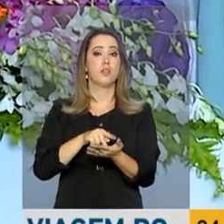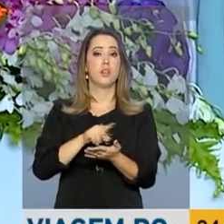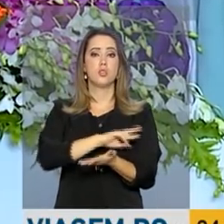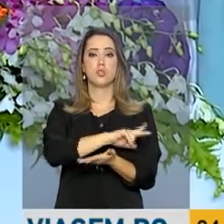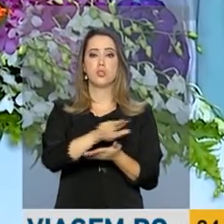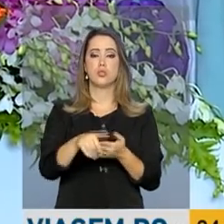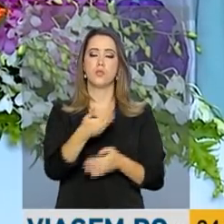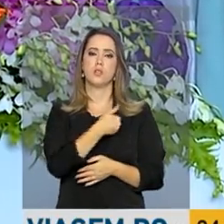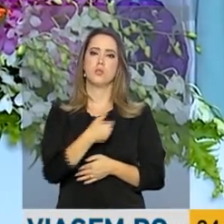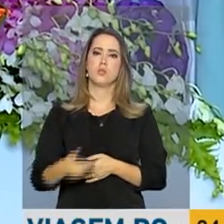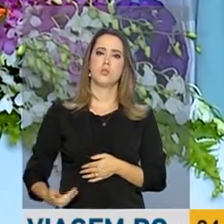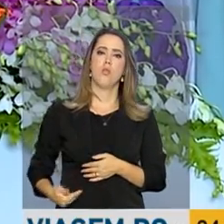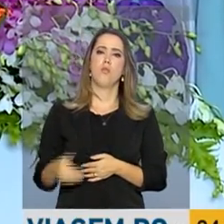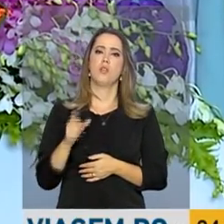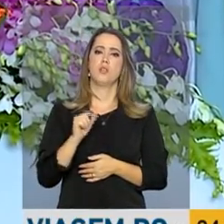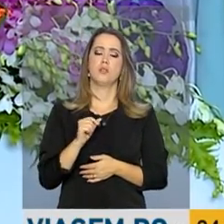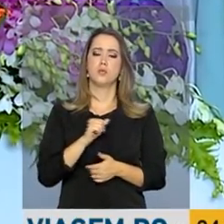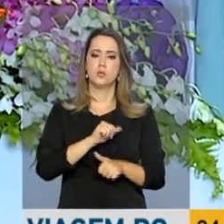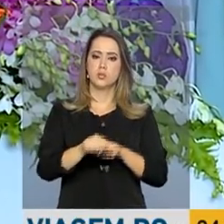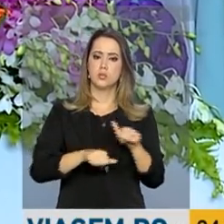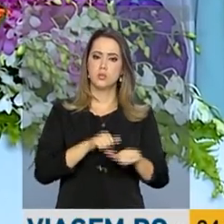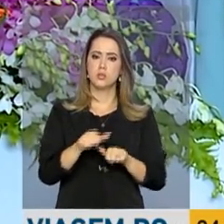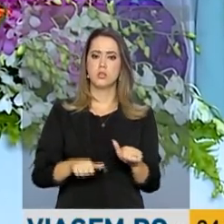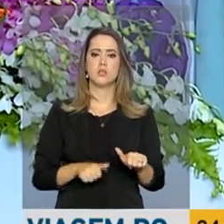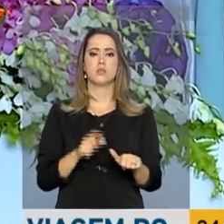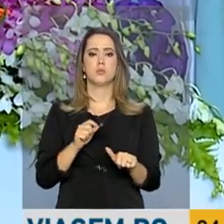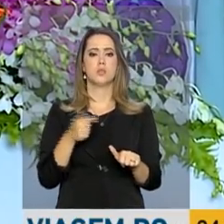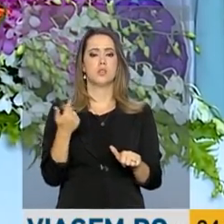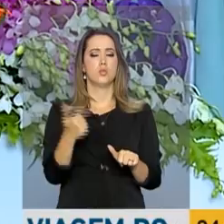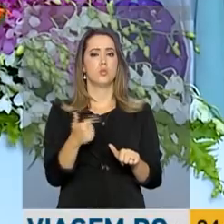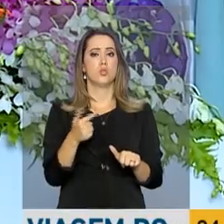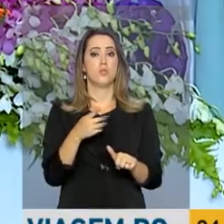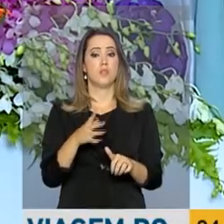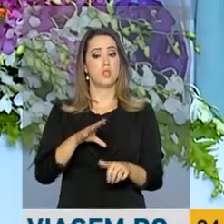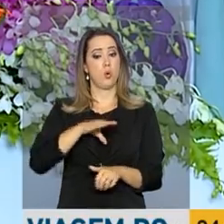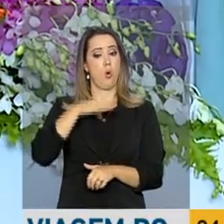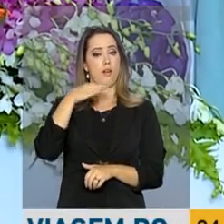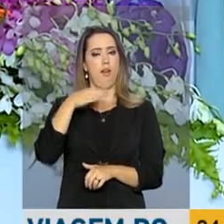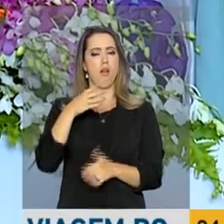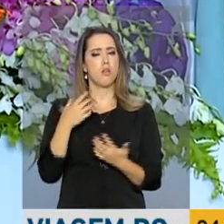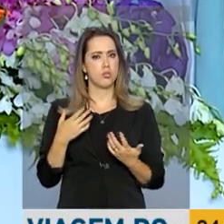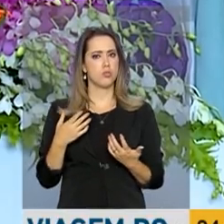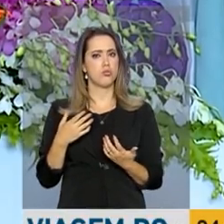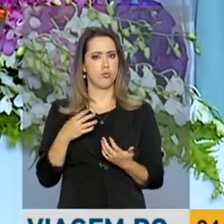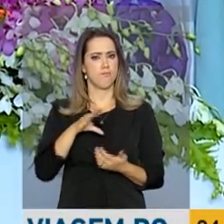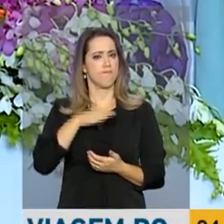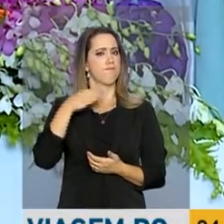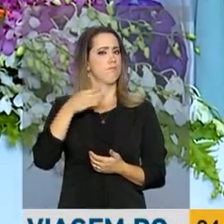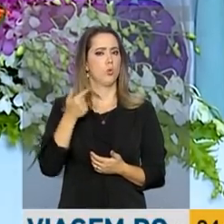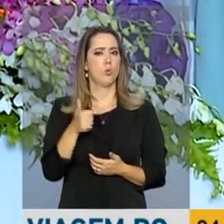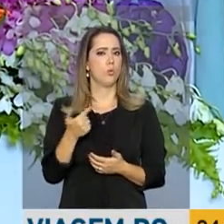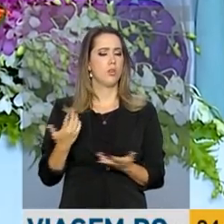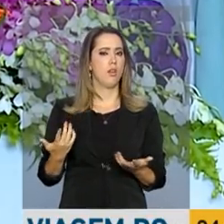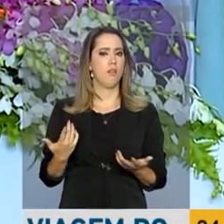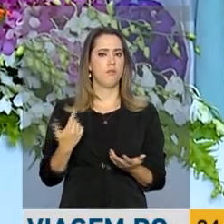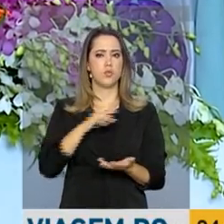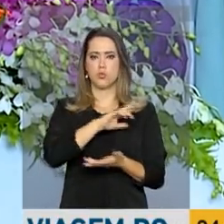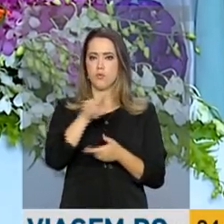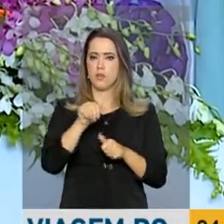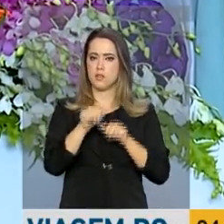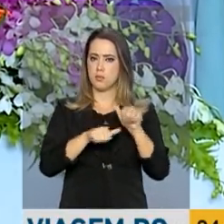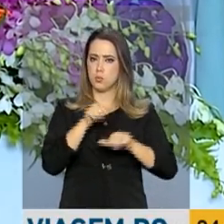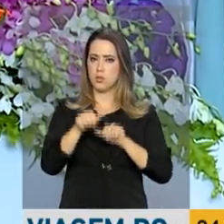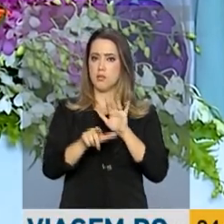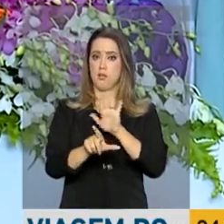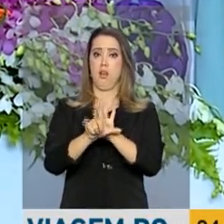governos se passaram sem que tivesse a coragem, talvez mais do que a coragem, a ousadia de promover certas